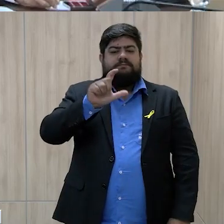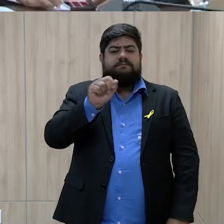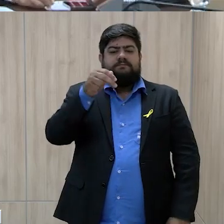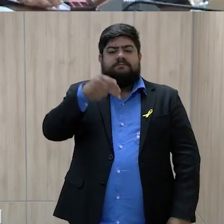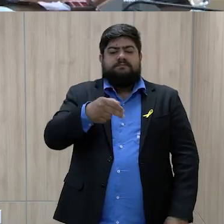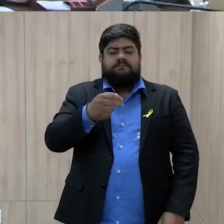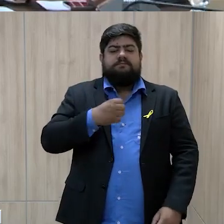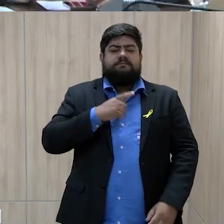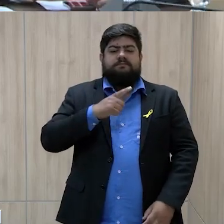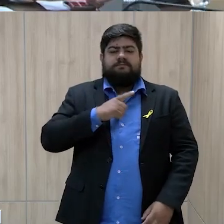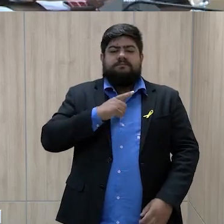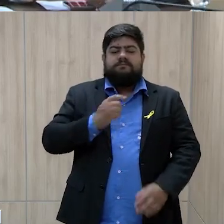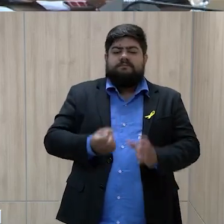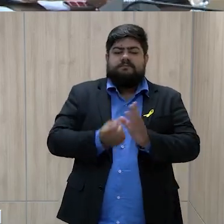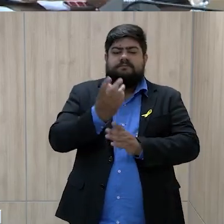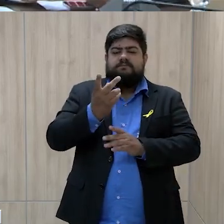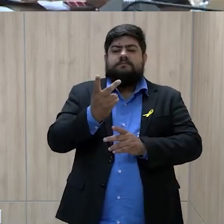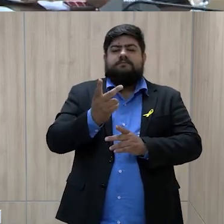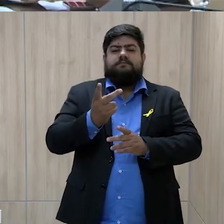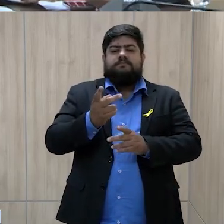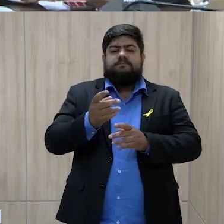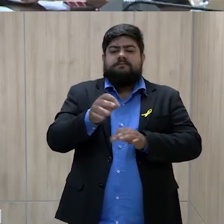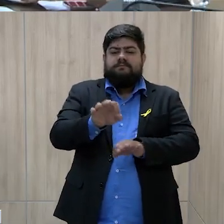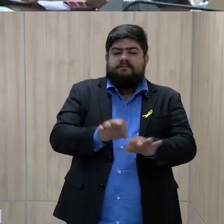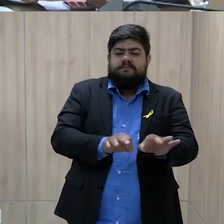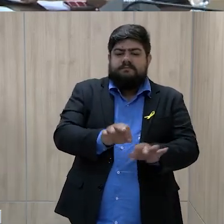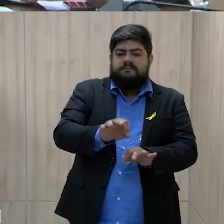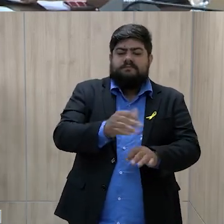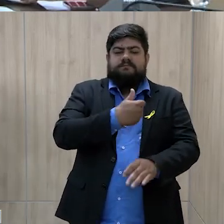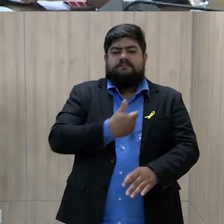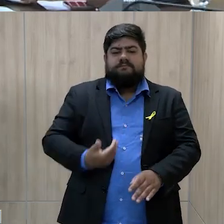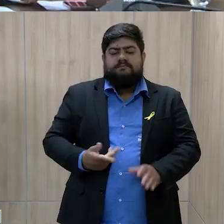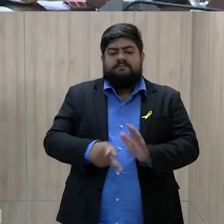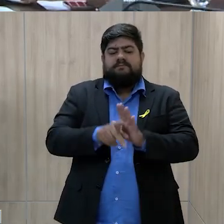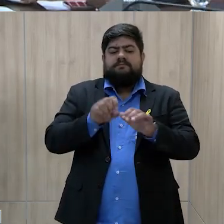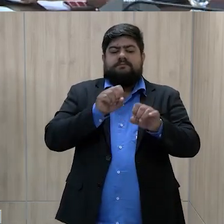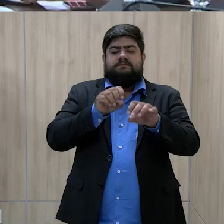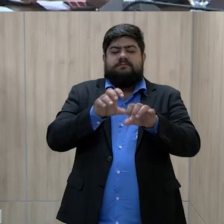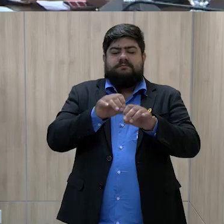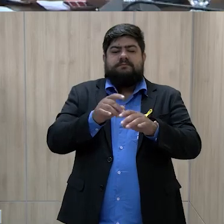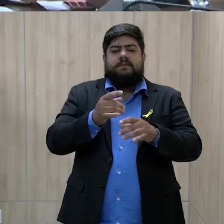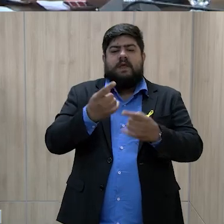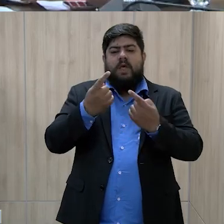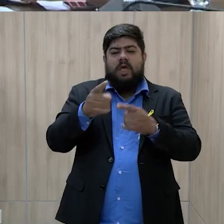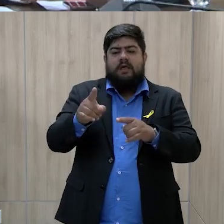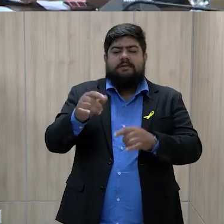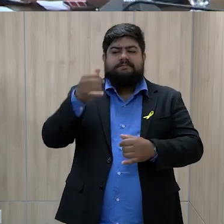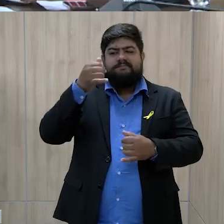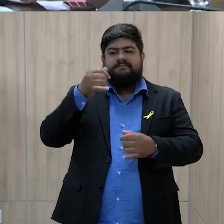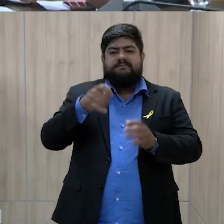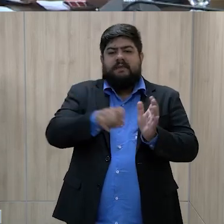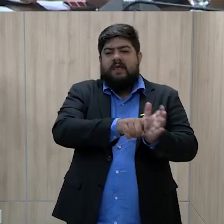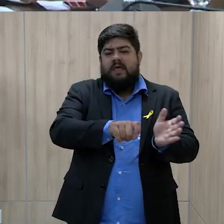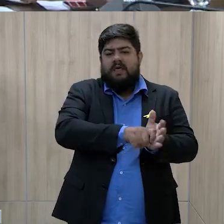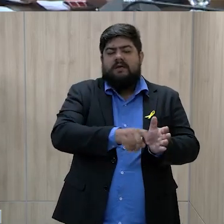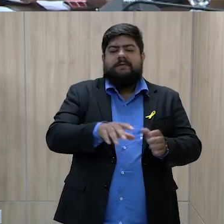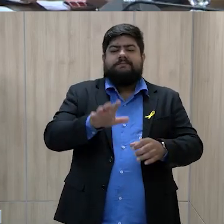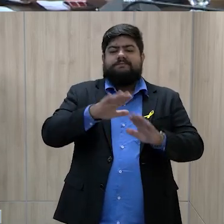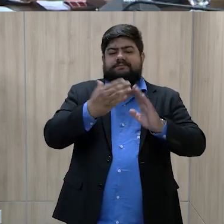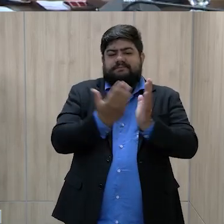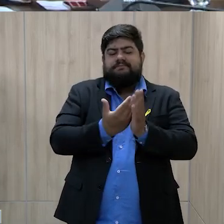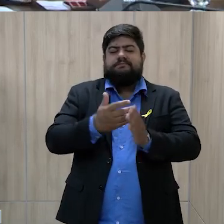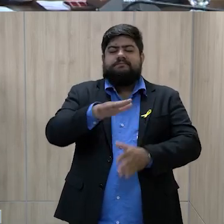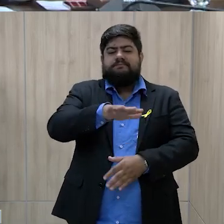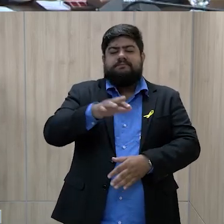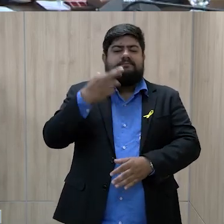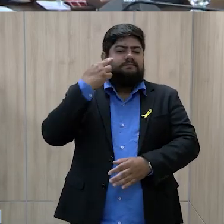Alan Queiroz que institui a criação de política pública sobre educação anti droga nas escolas públicas